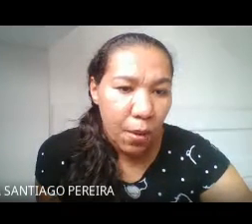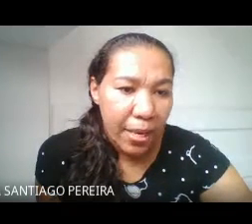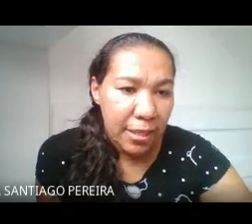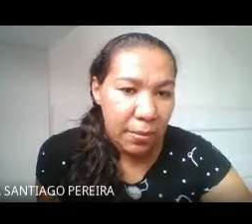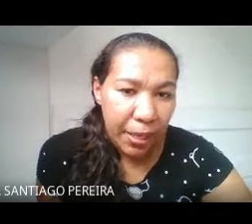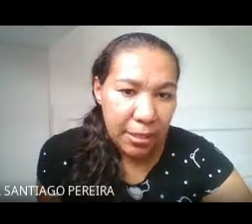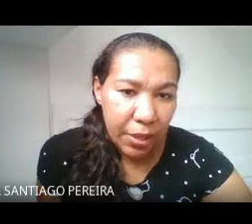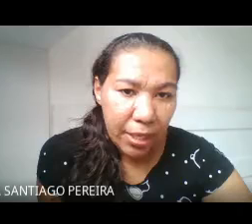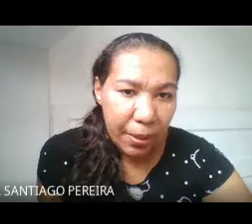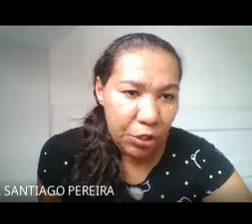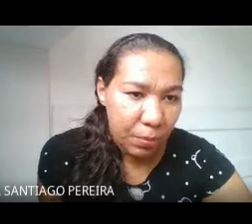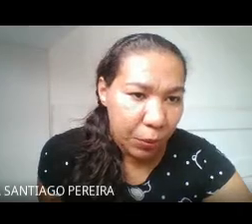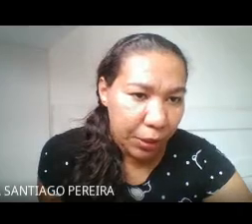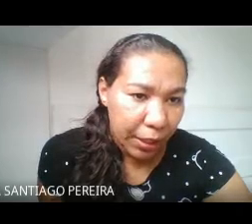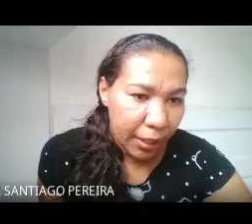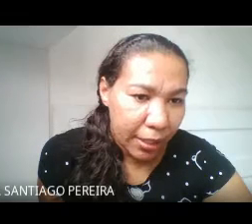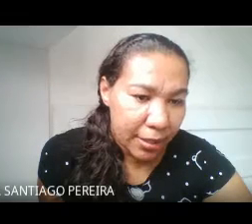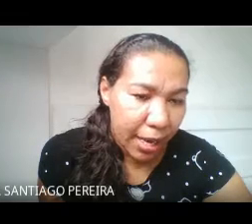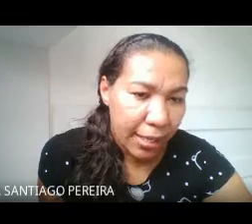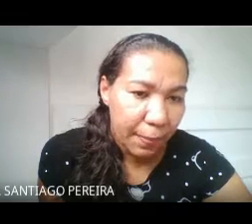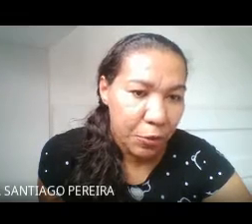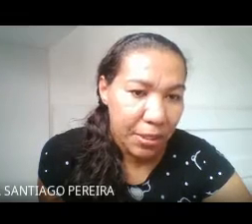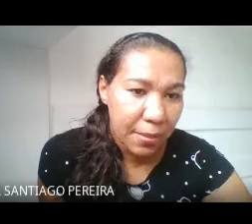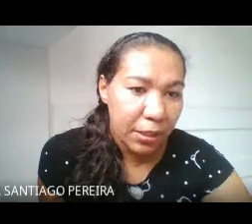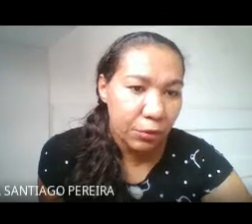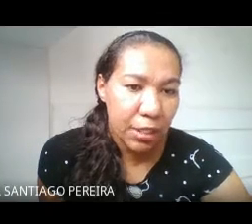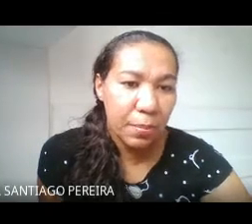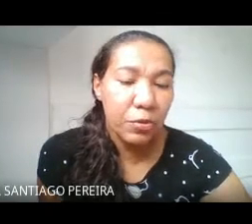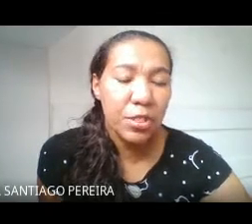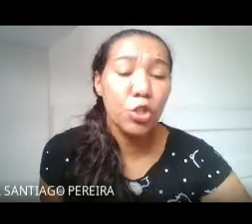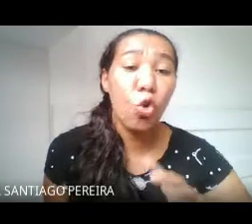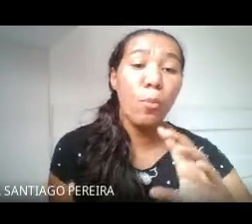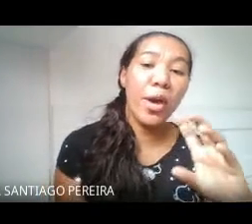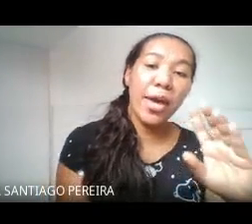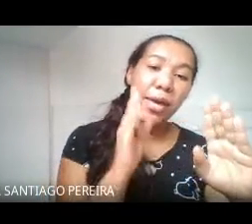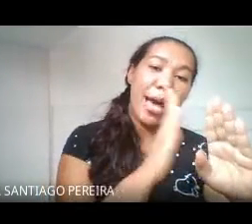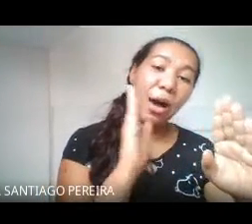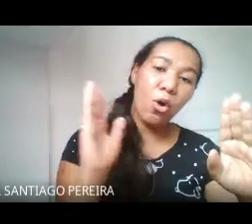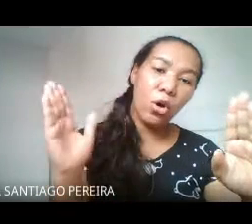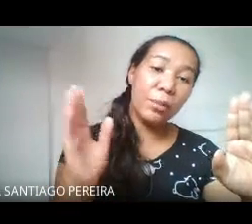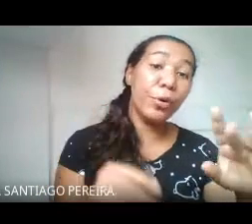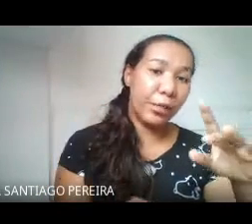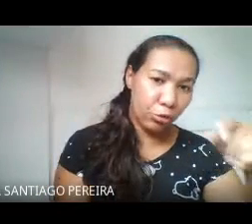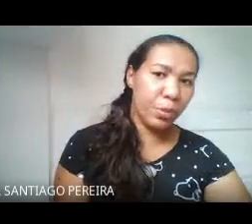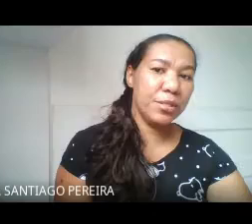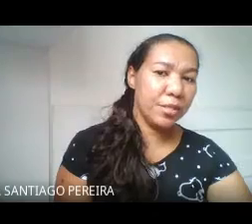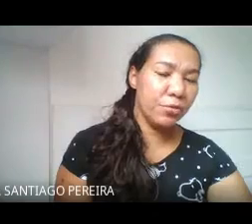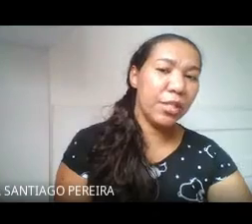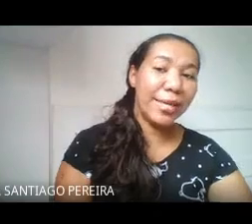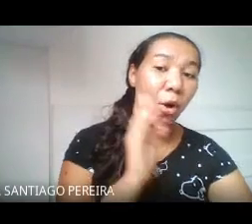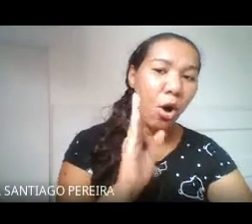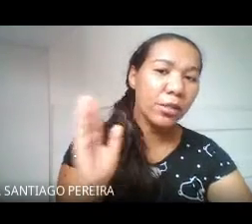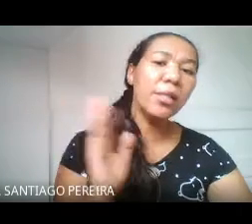Então, só mais esse pedacinho aqui para a gente poder encerrar, e na próxima semana eu vou trazer para vocês como é a ordem, porque é todo um